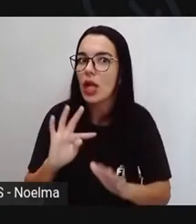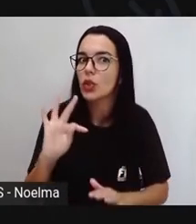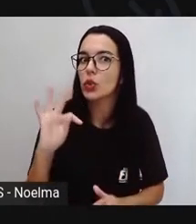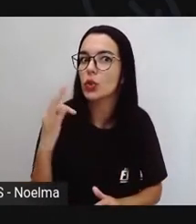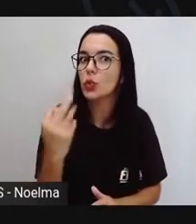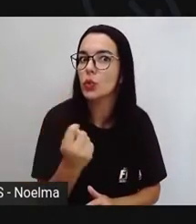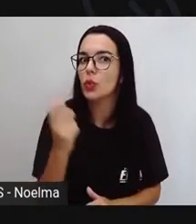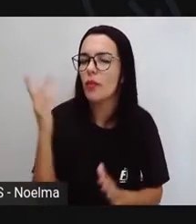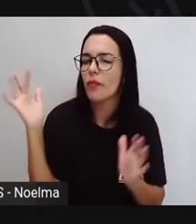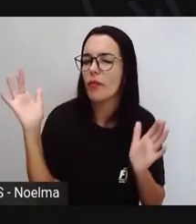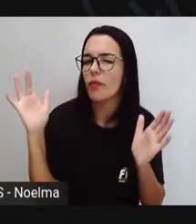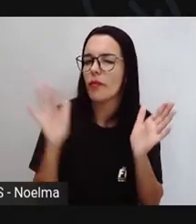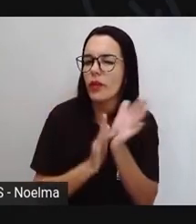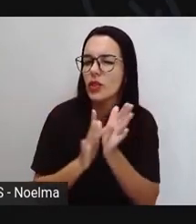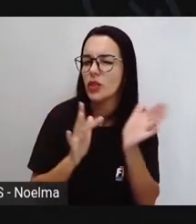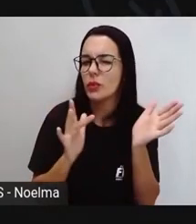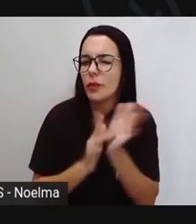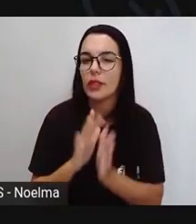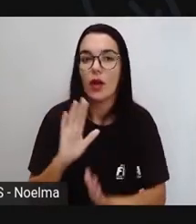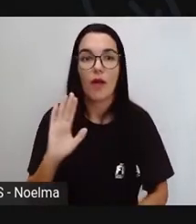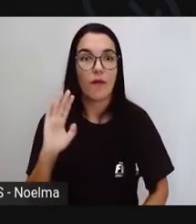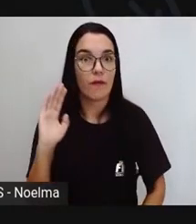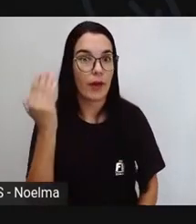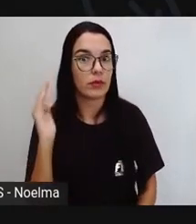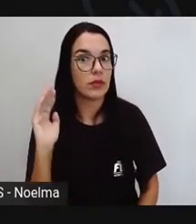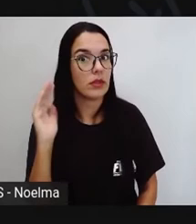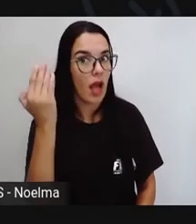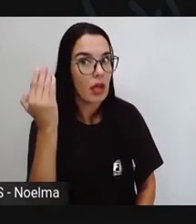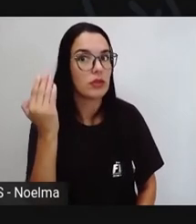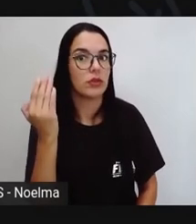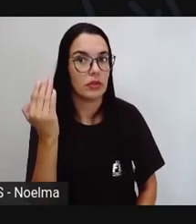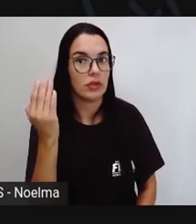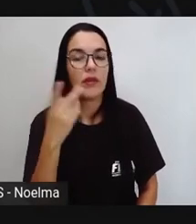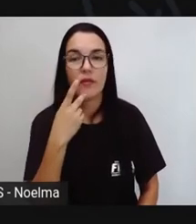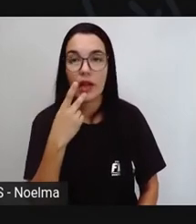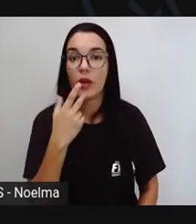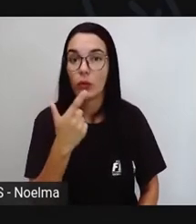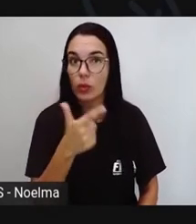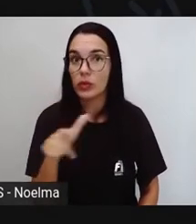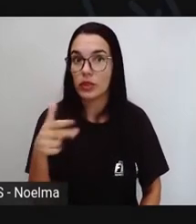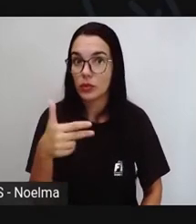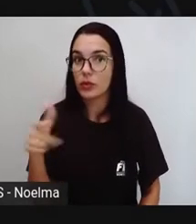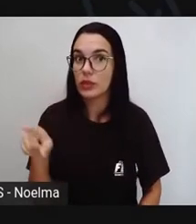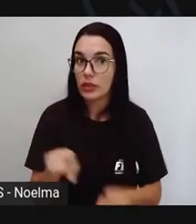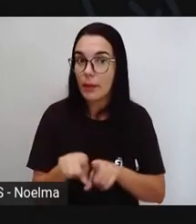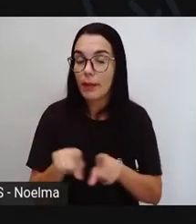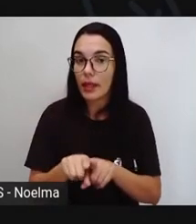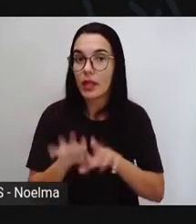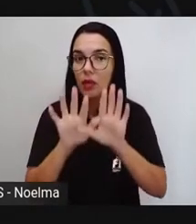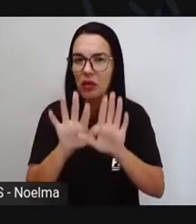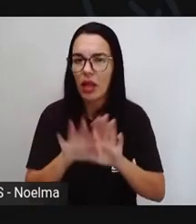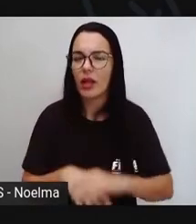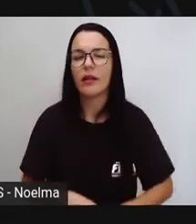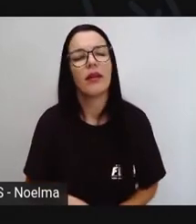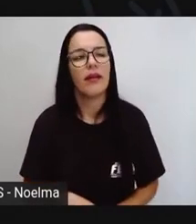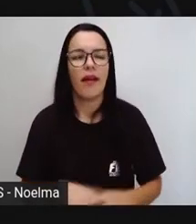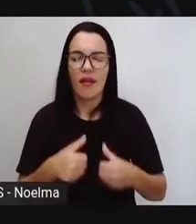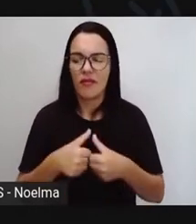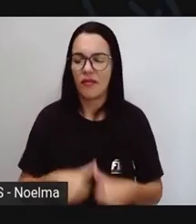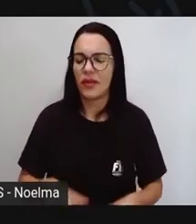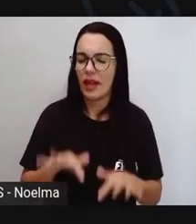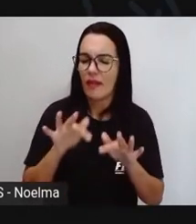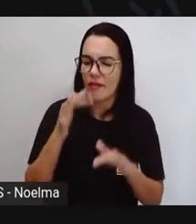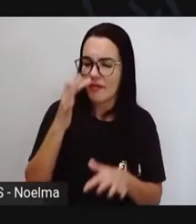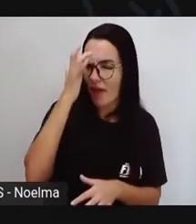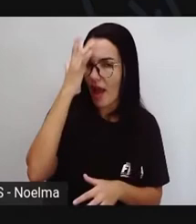Ela falou outras coisas também. Fica muito fácil fazer de conta nesta floresta, porque não